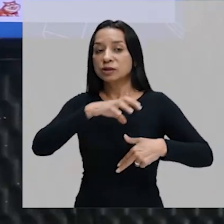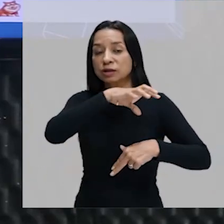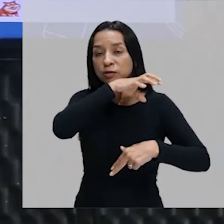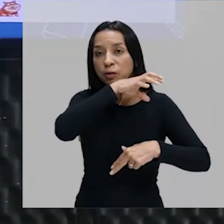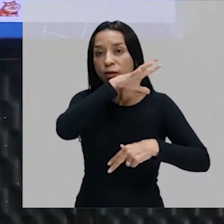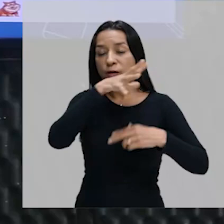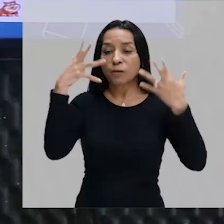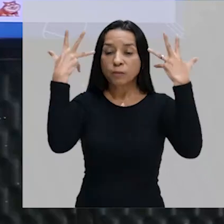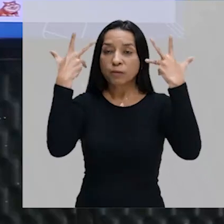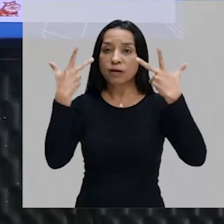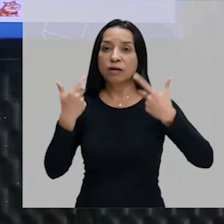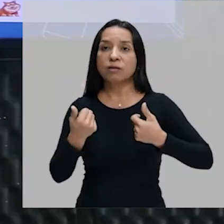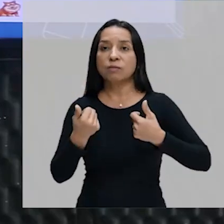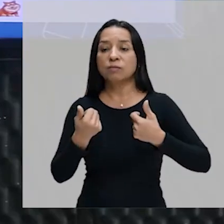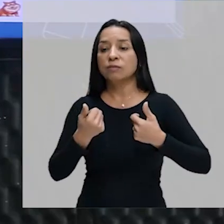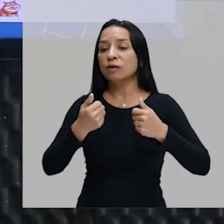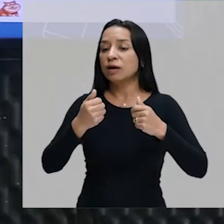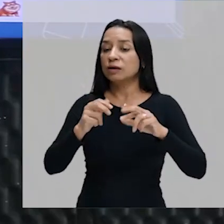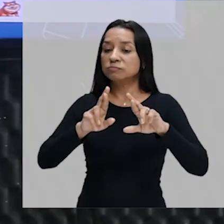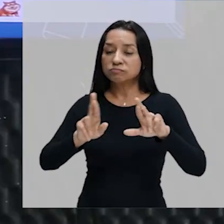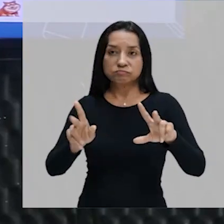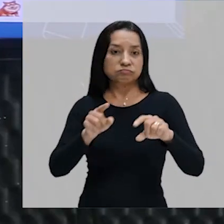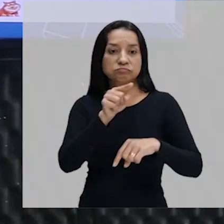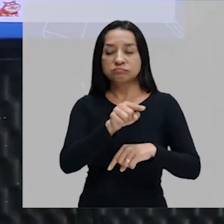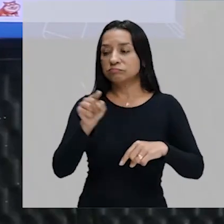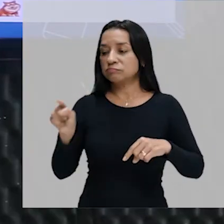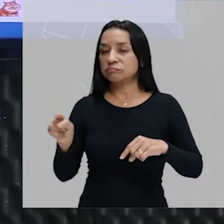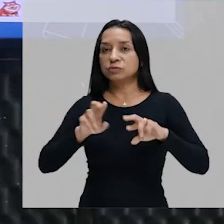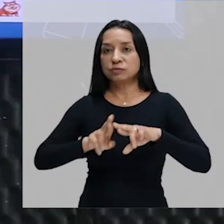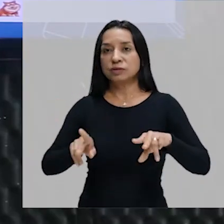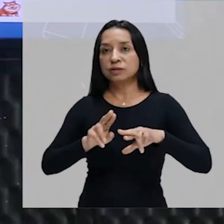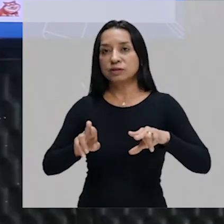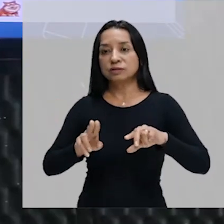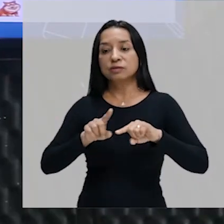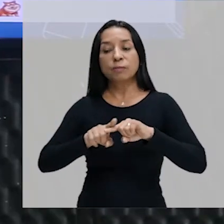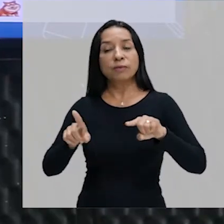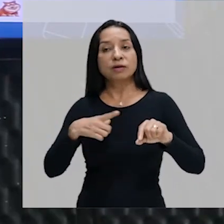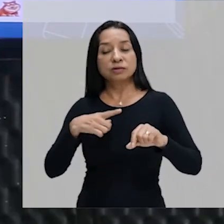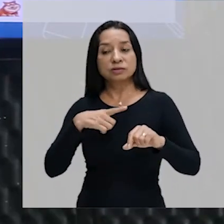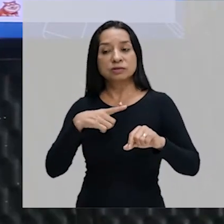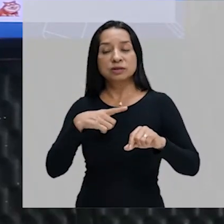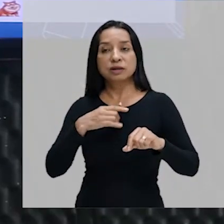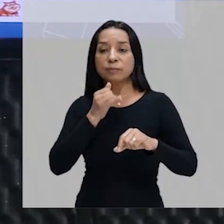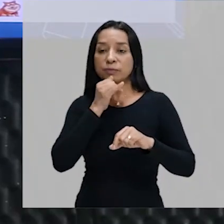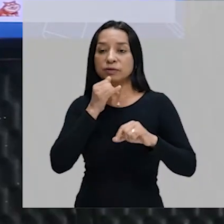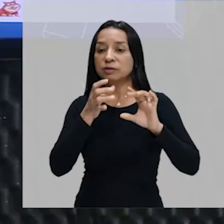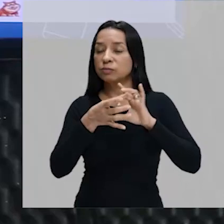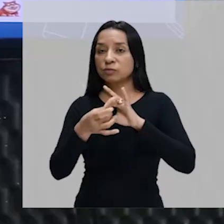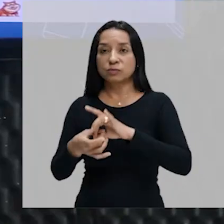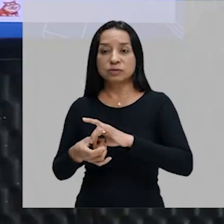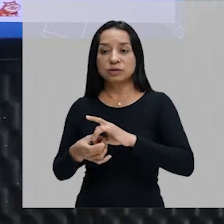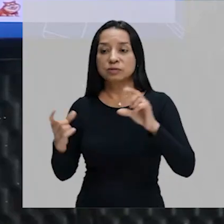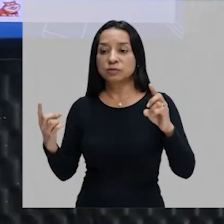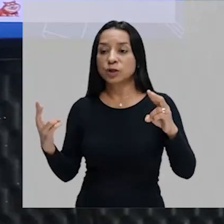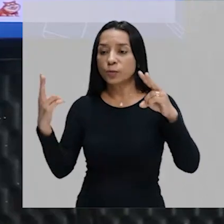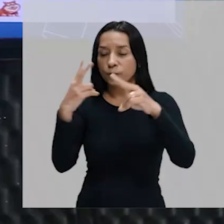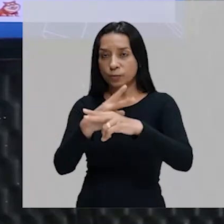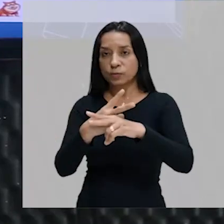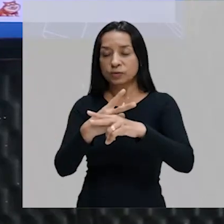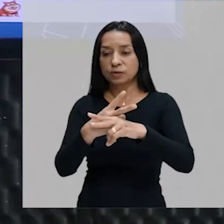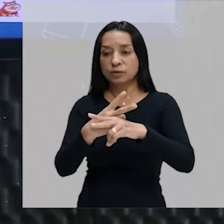espécies diferentes, né, pessoal? Mas existem casos em que um tigre e um leão se cruzam e produzem um descendente,